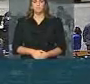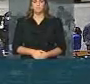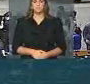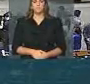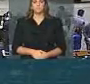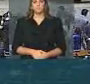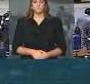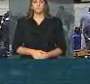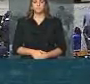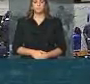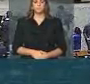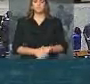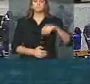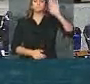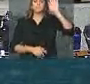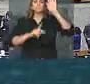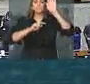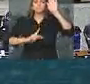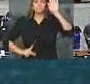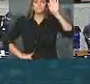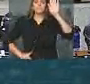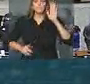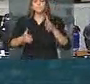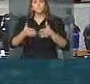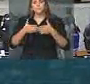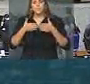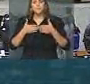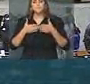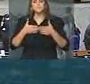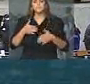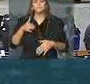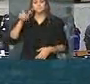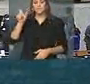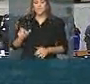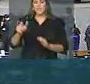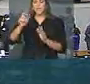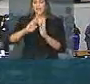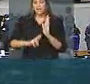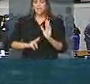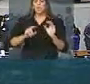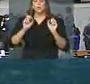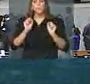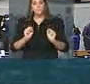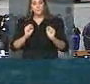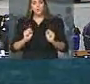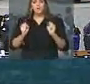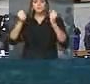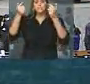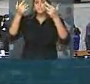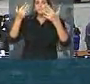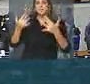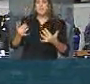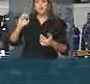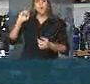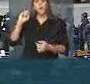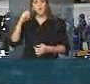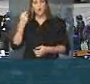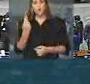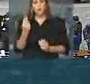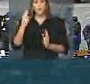seria prudente senhor presidente o relator falar relatar ou ler